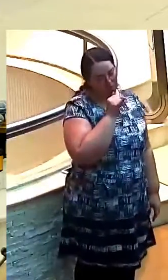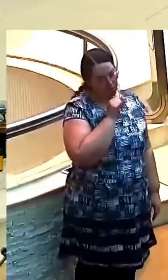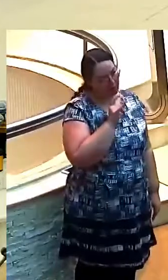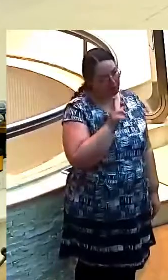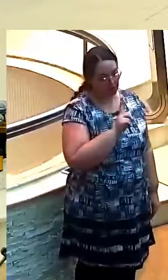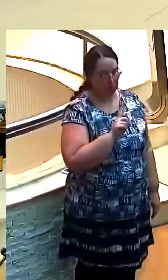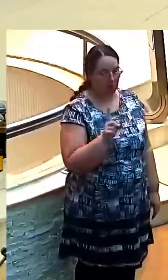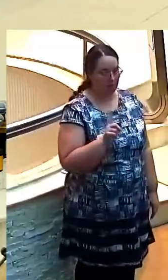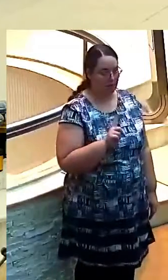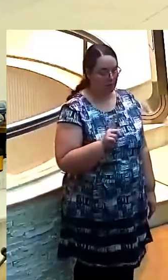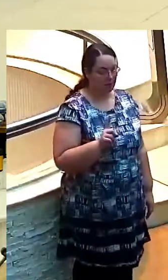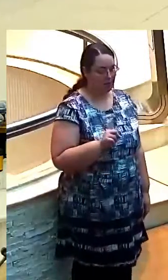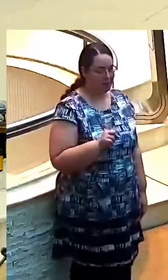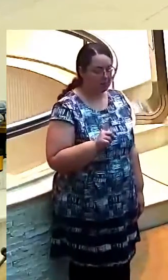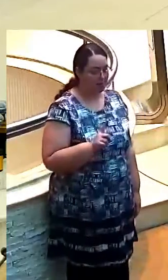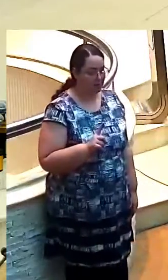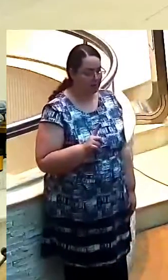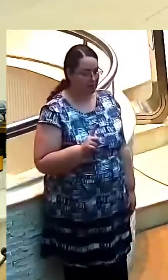palavra de Deus,